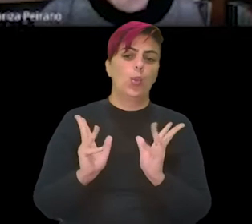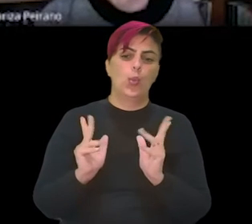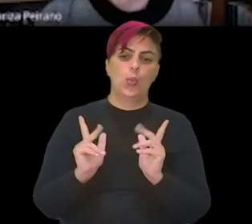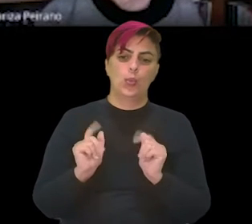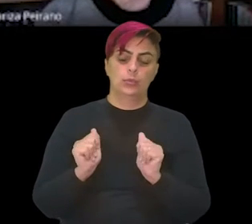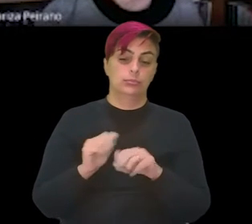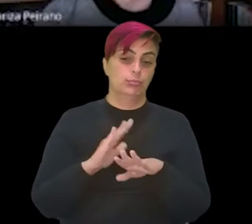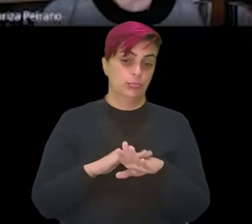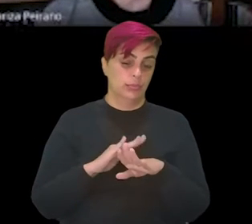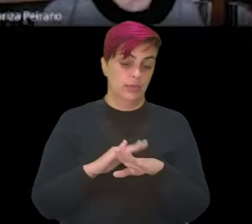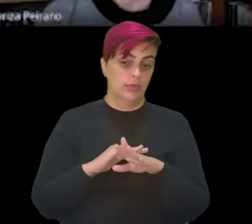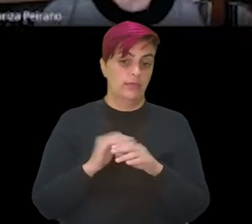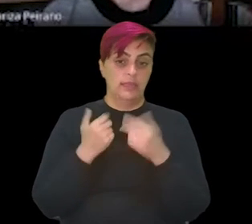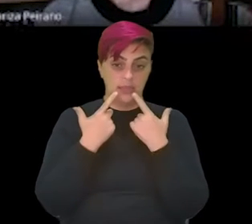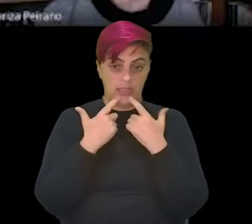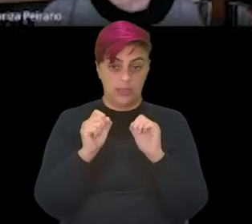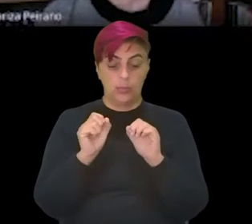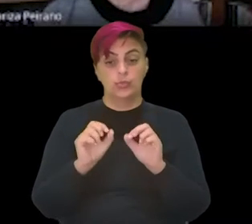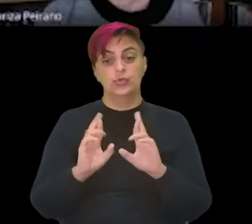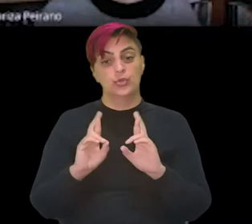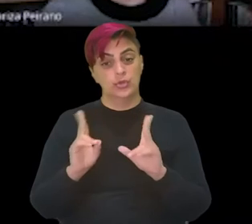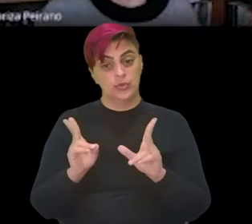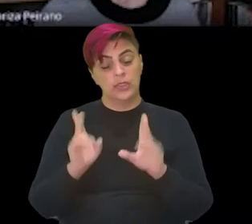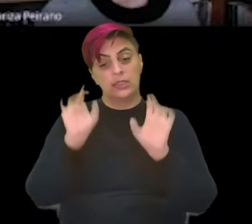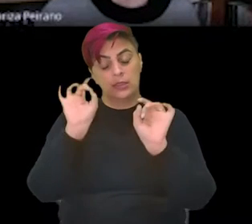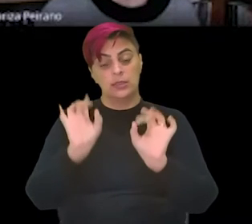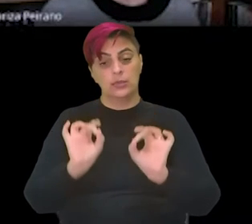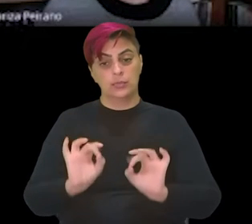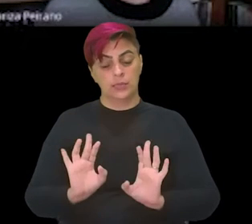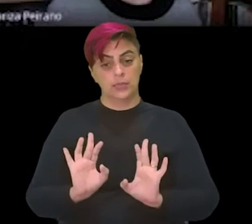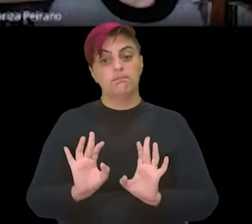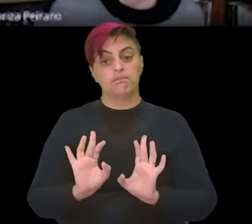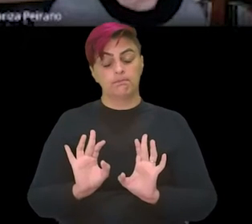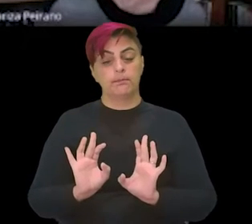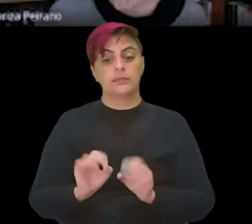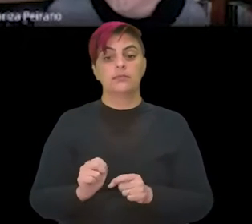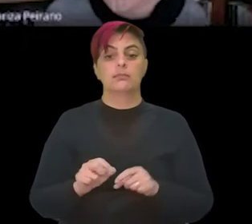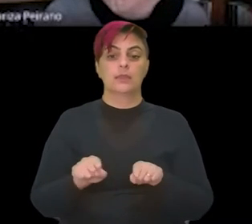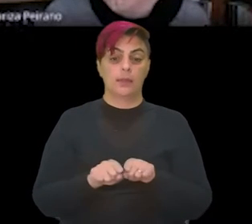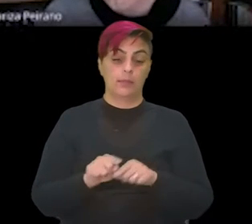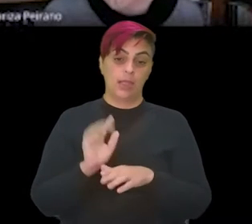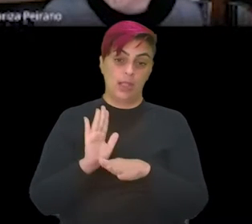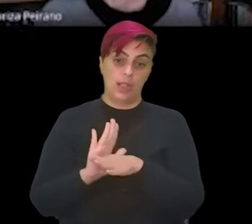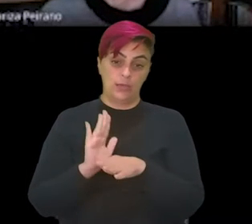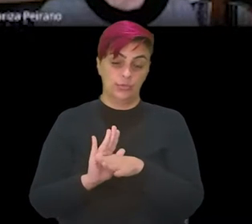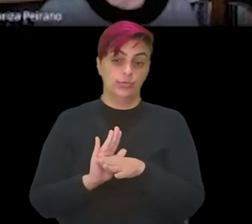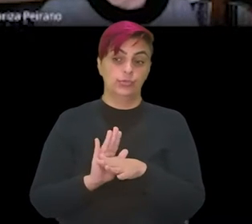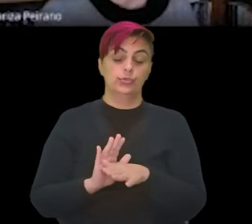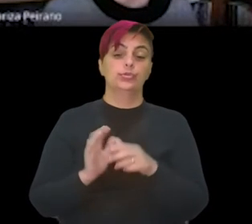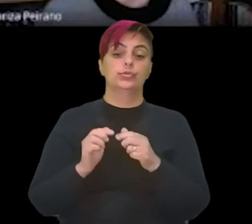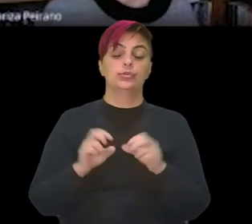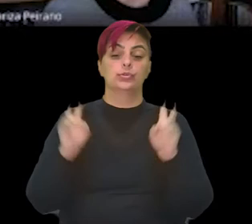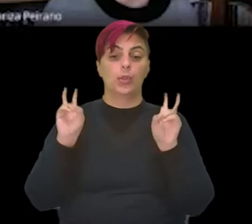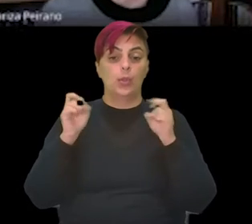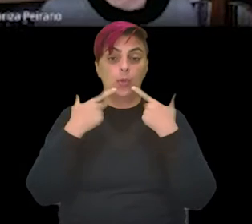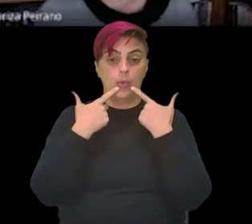que a torna diferente ou especial. Essa foi uma grande contribuição para a linguística, tanto